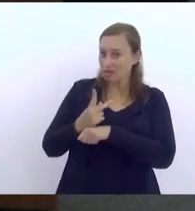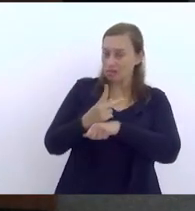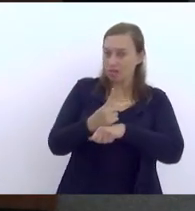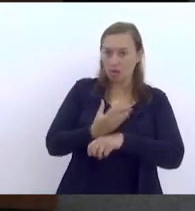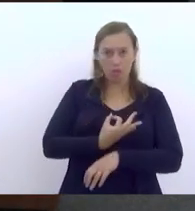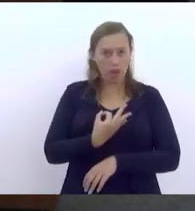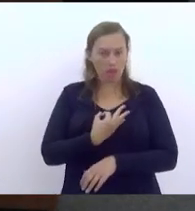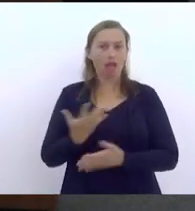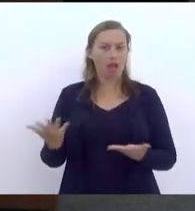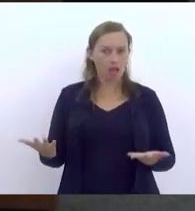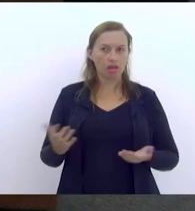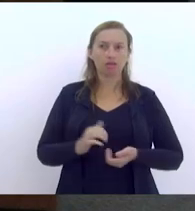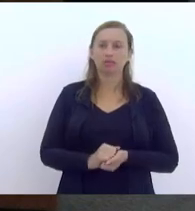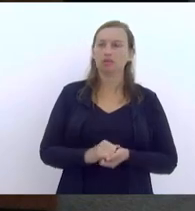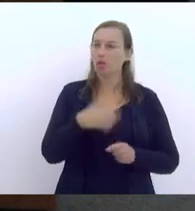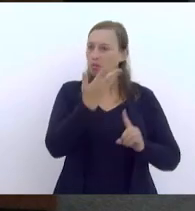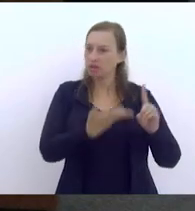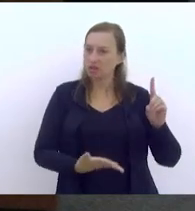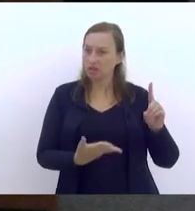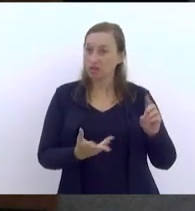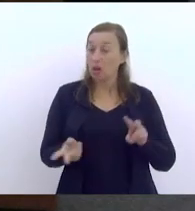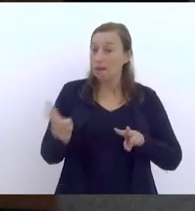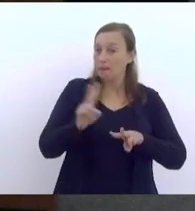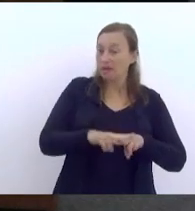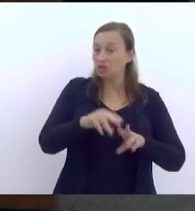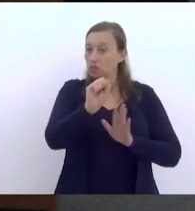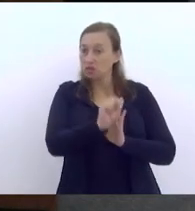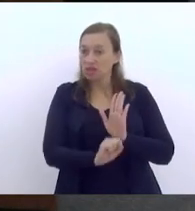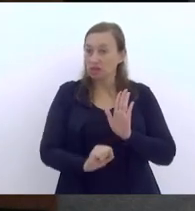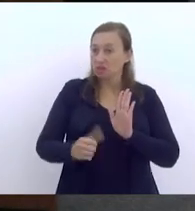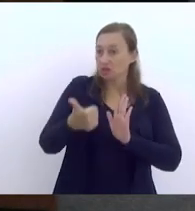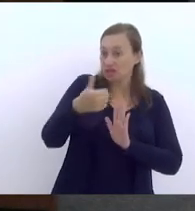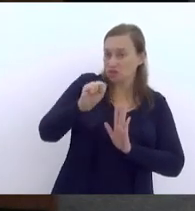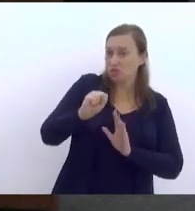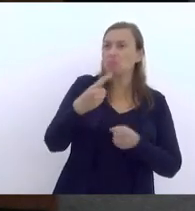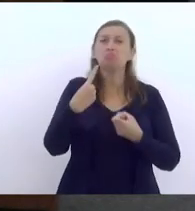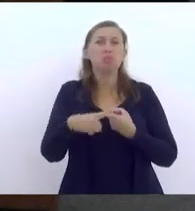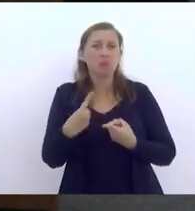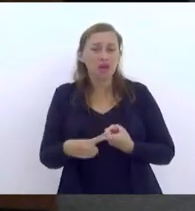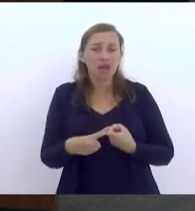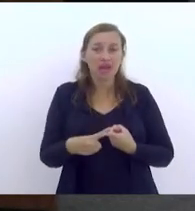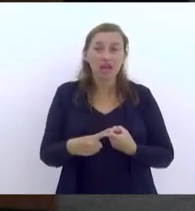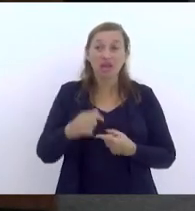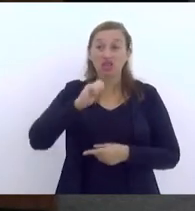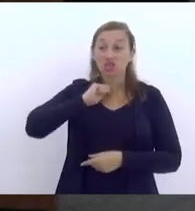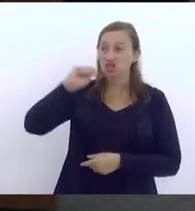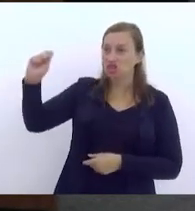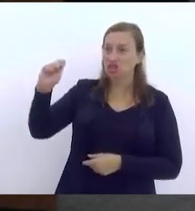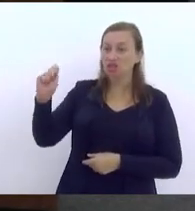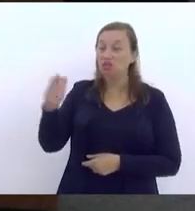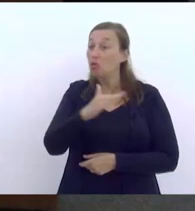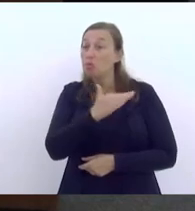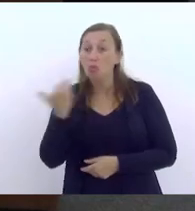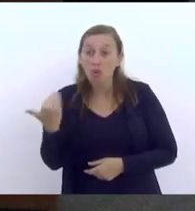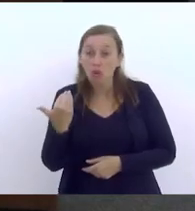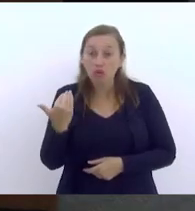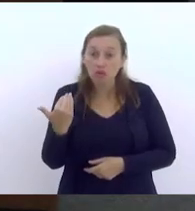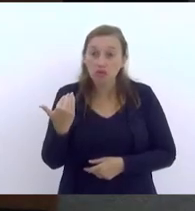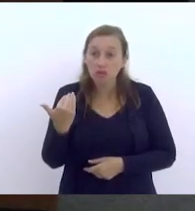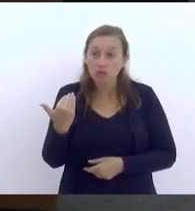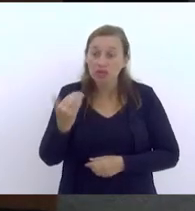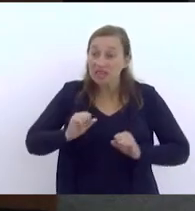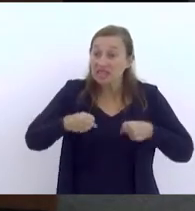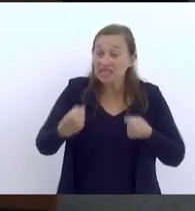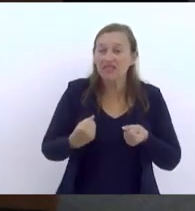história, Josemar, presos no século XVIII. Porque Tiradentes foi esquartejado pelo fato de